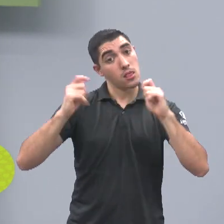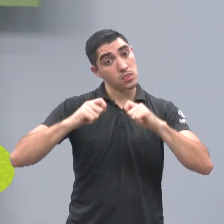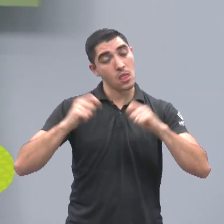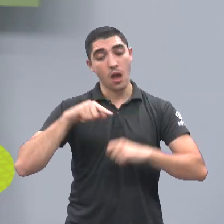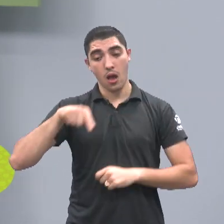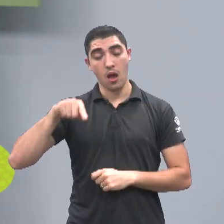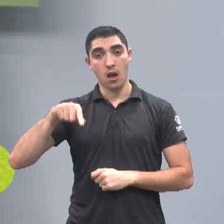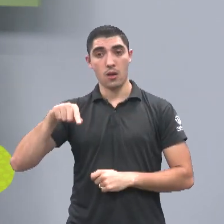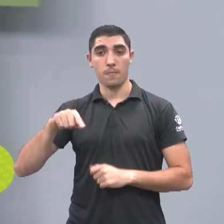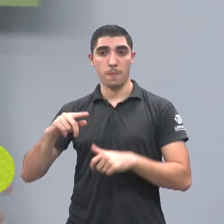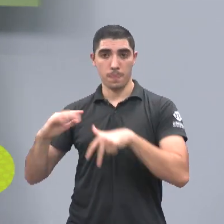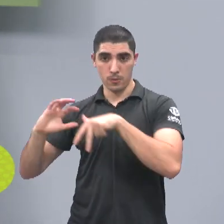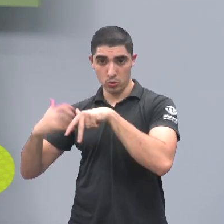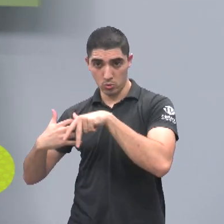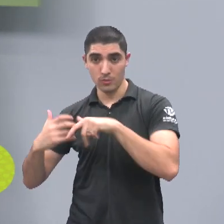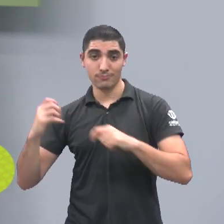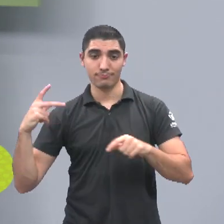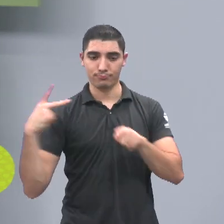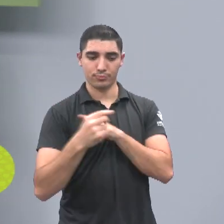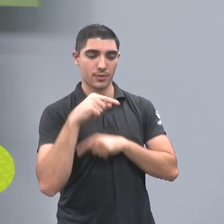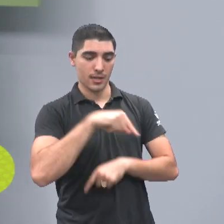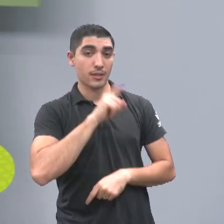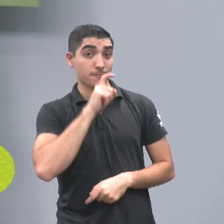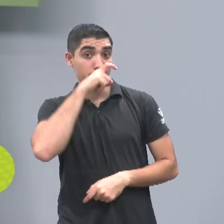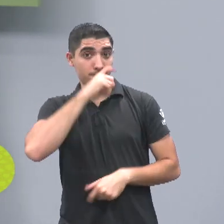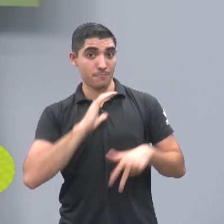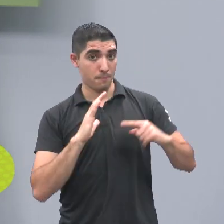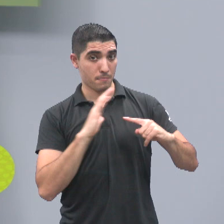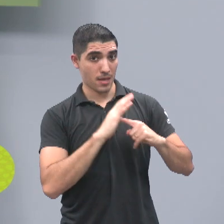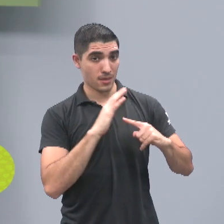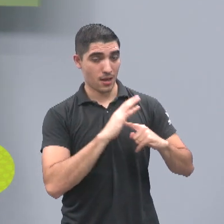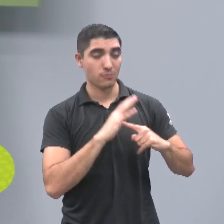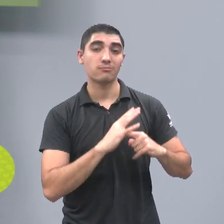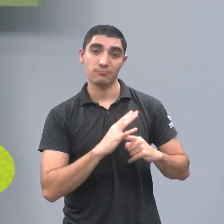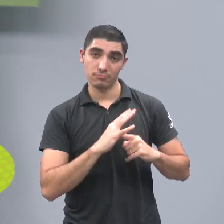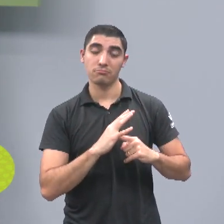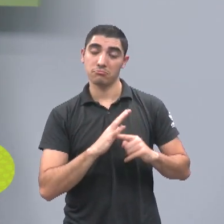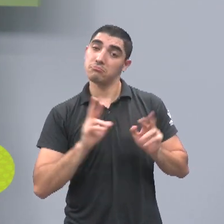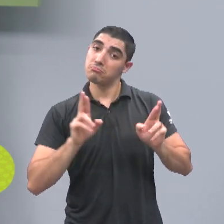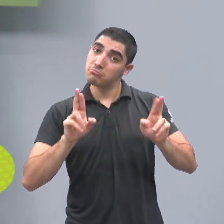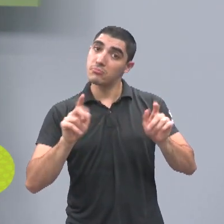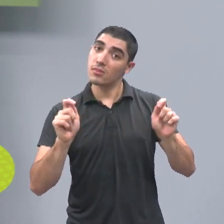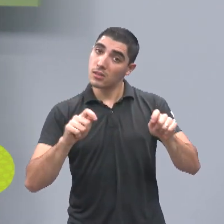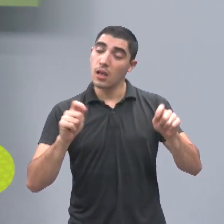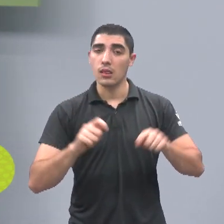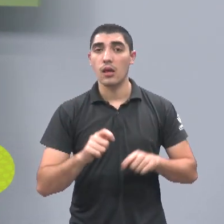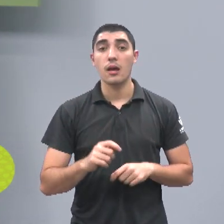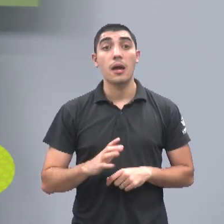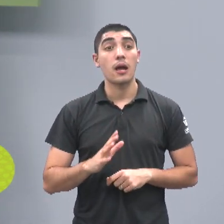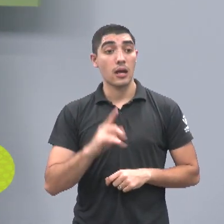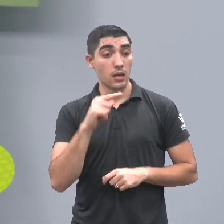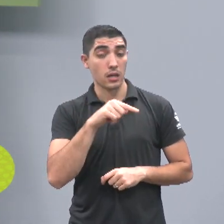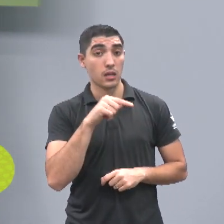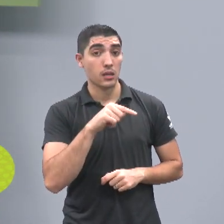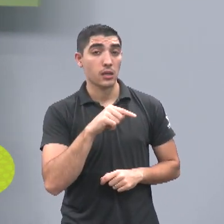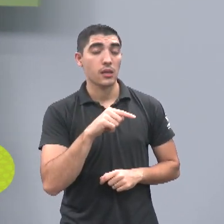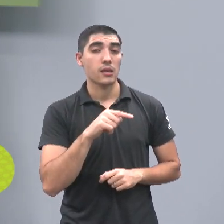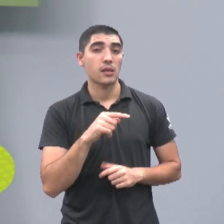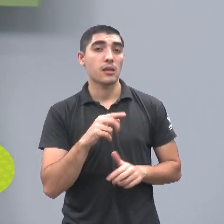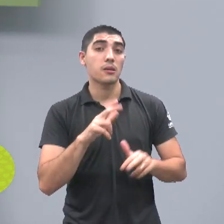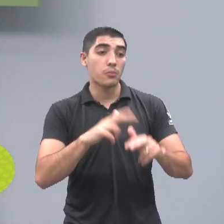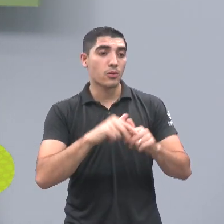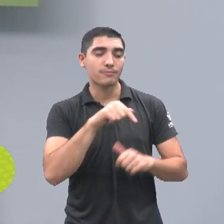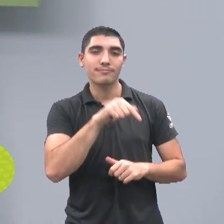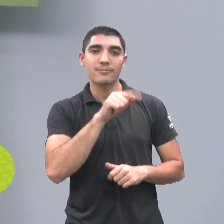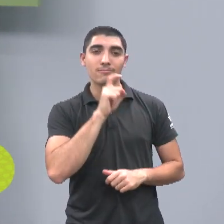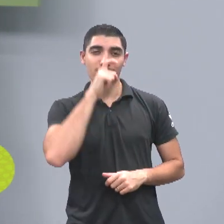é o lanterna, mas que nos 2 últimos jogos acabou perdendo, né? Acabou sendo derrotado no último minuto, tomando um